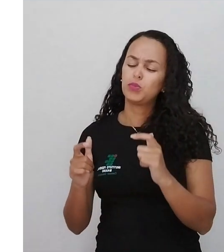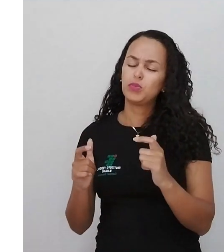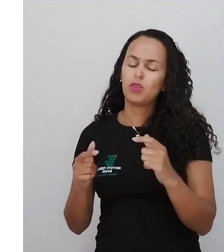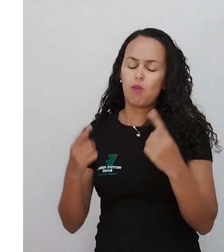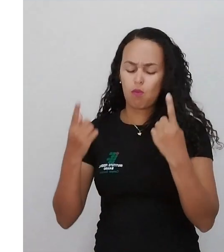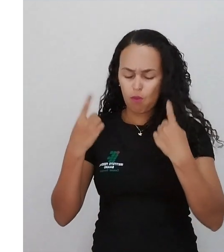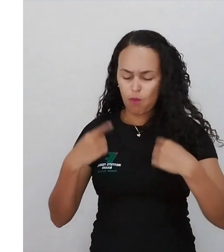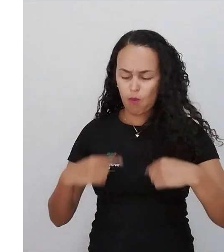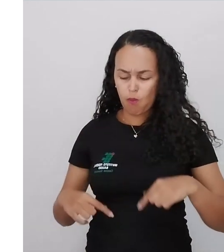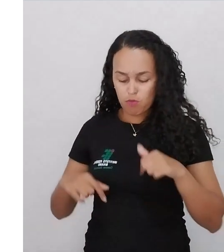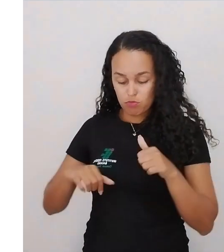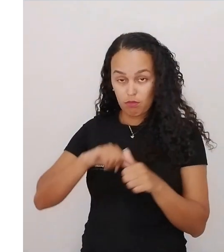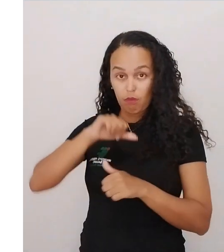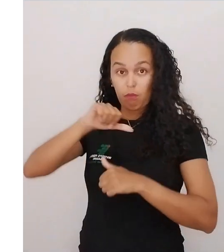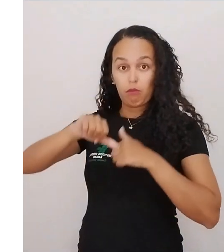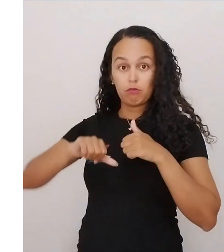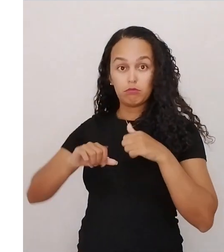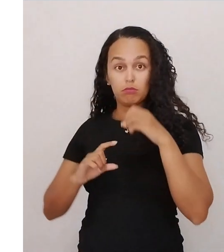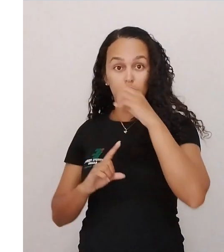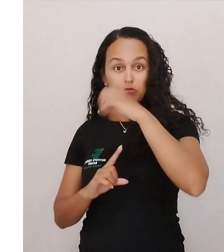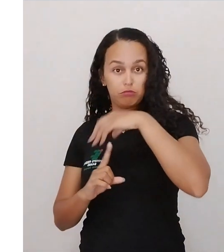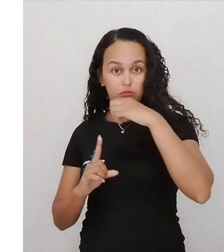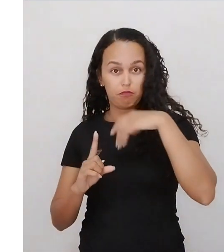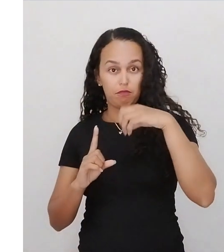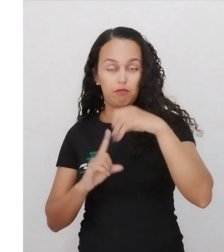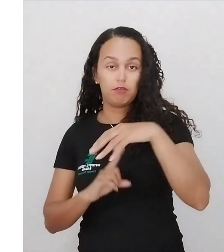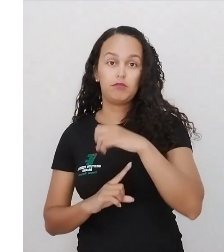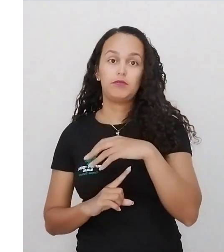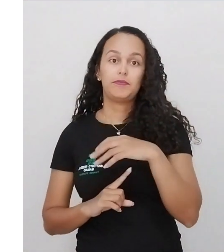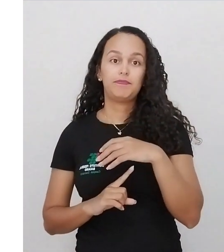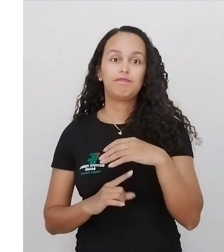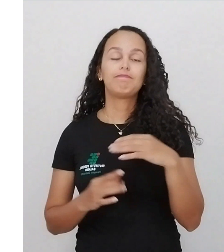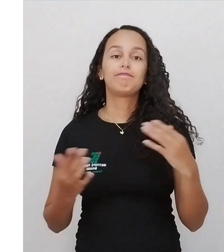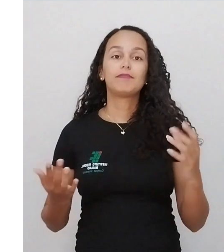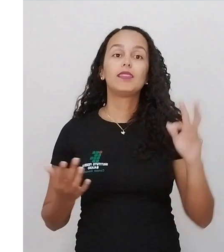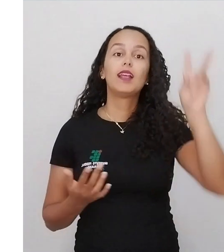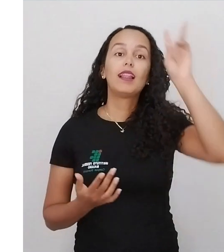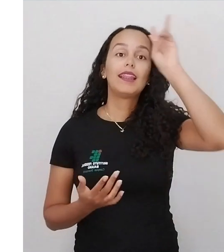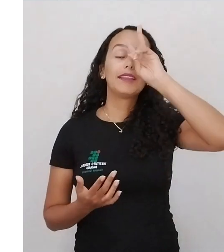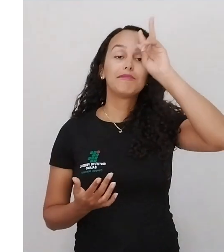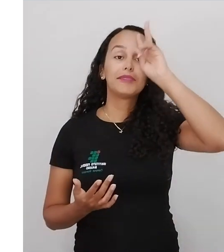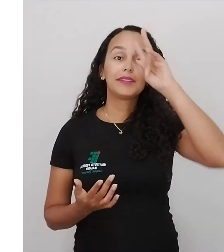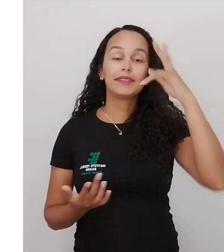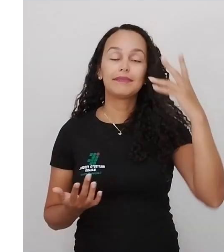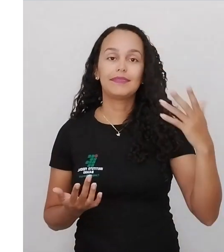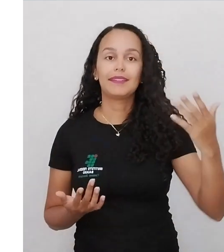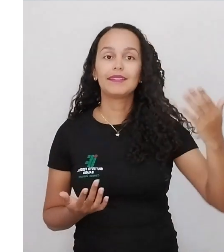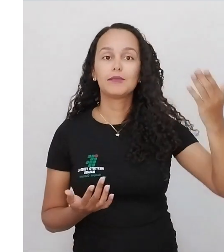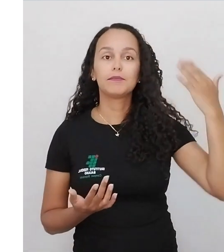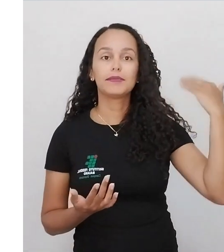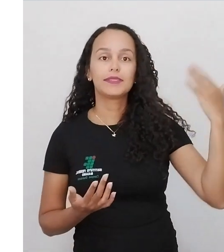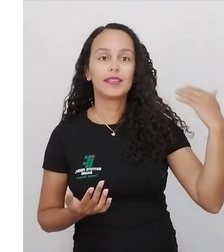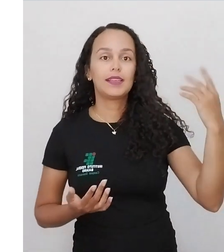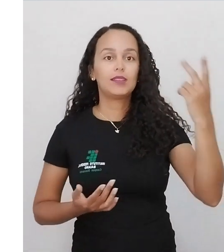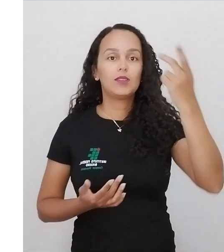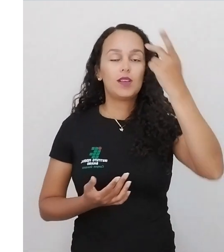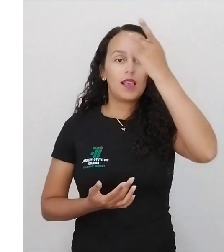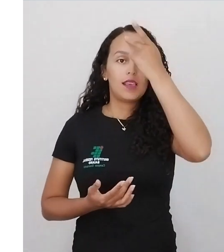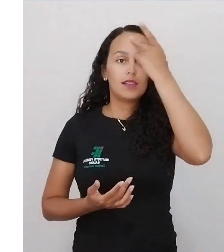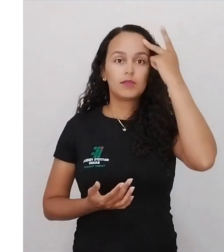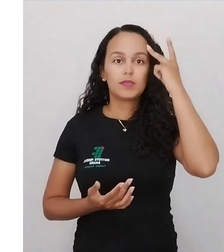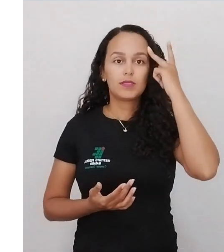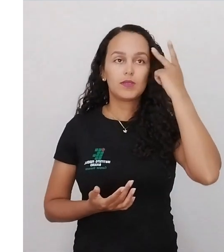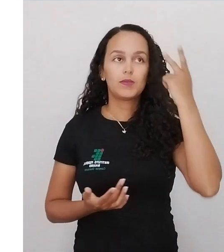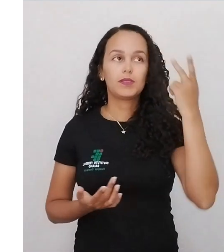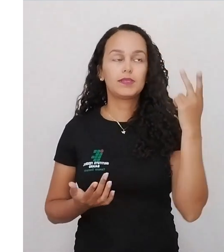quê? Foi o corpo do animal que se transformou nesse fungo? Lembrando que nós, nessa época aí, as